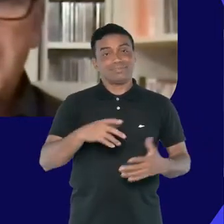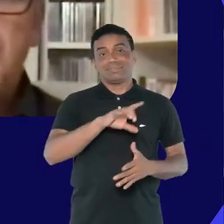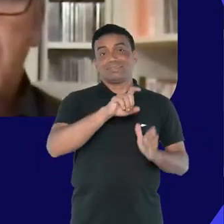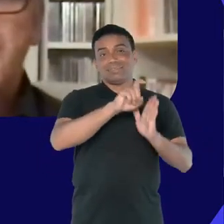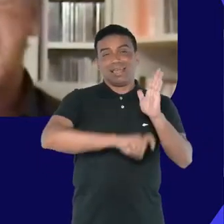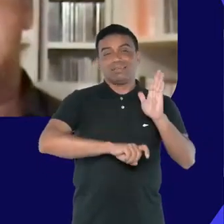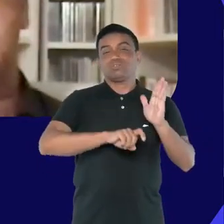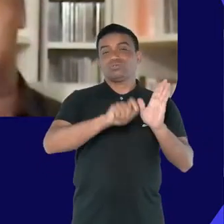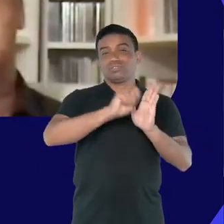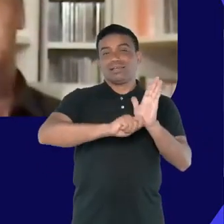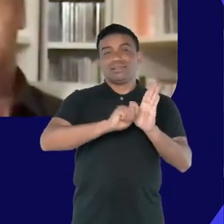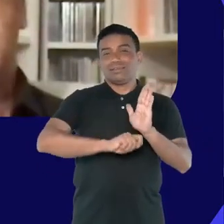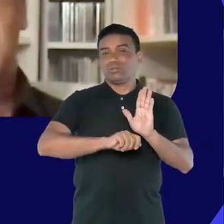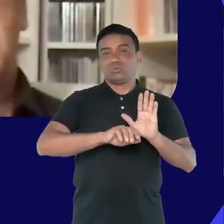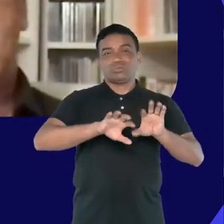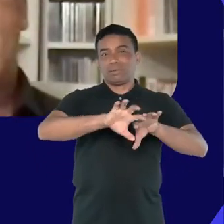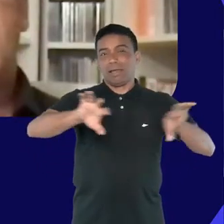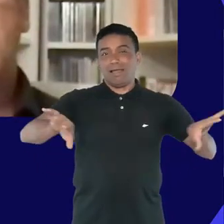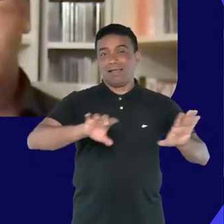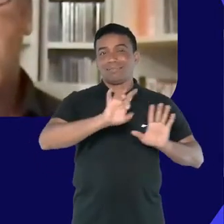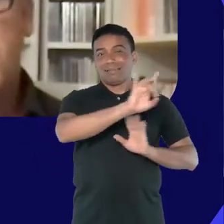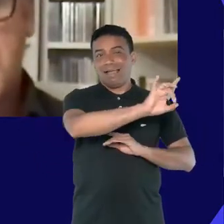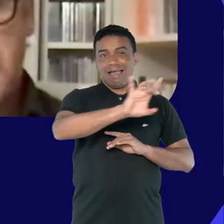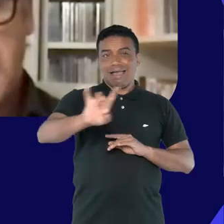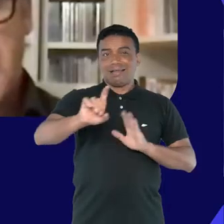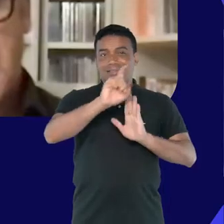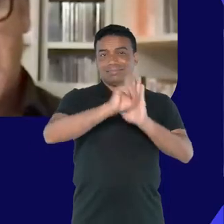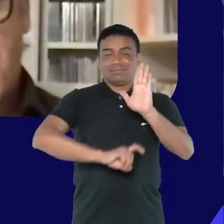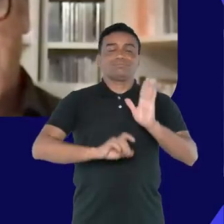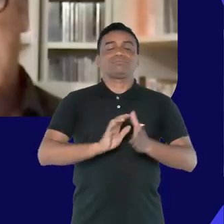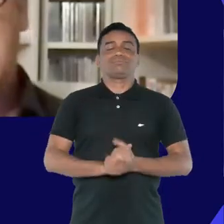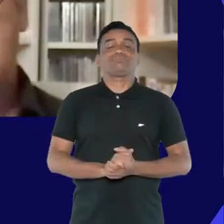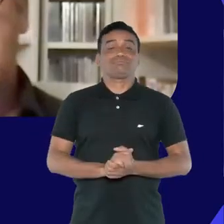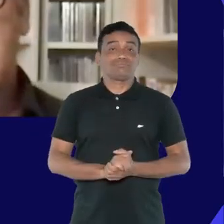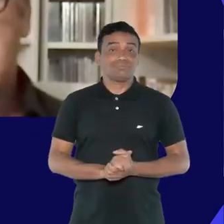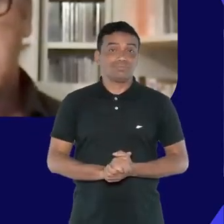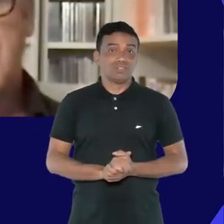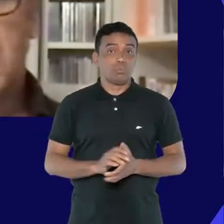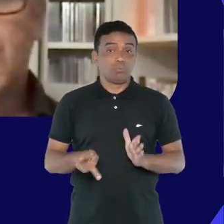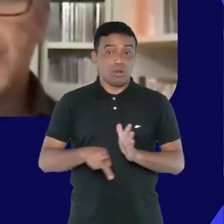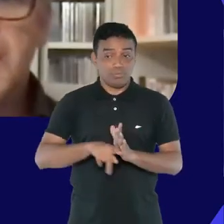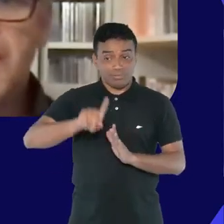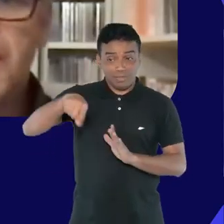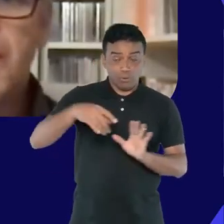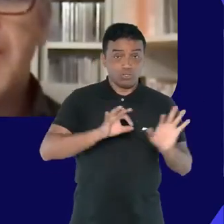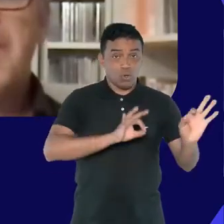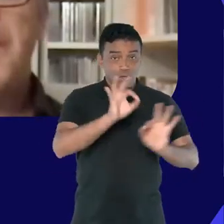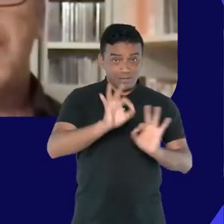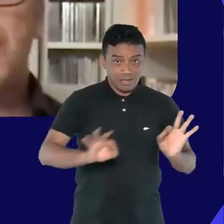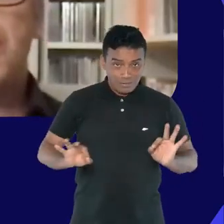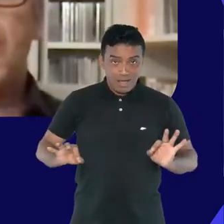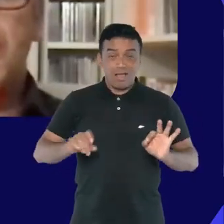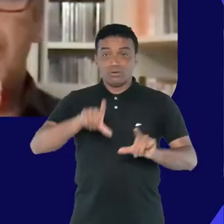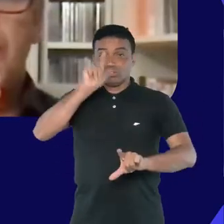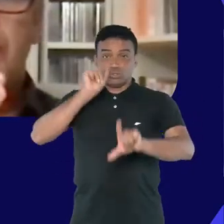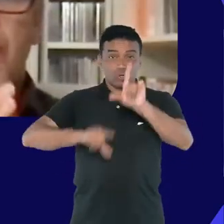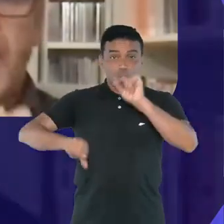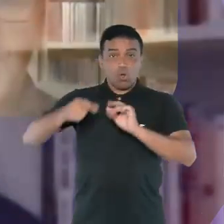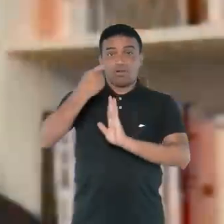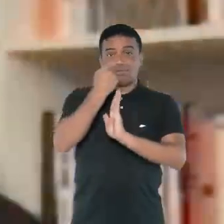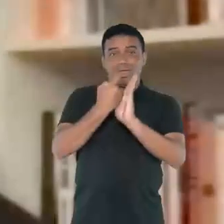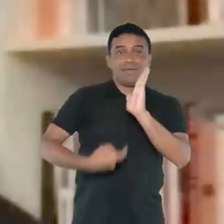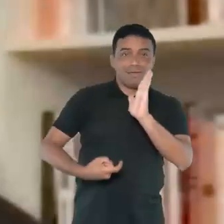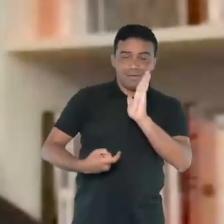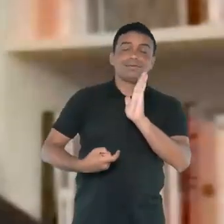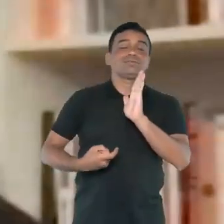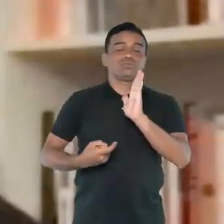individualmente, para existir sozinho. Quando depois fiz essa organização do livro e os